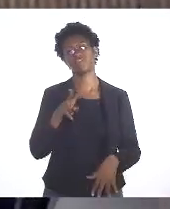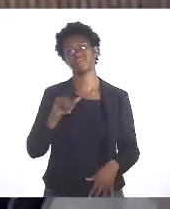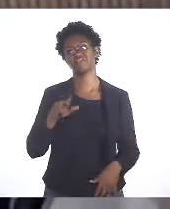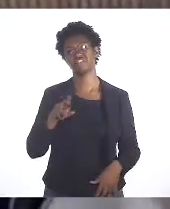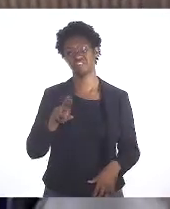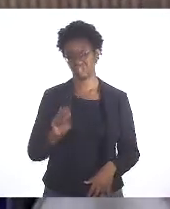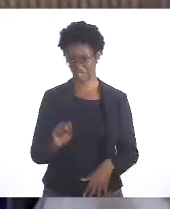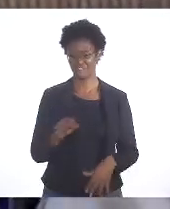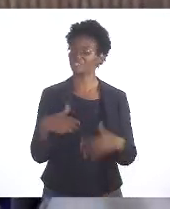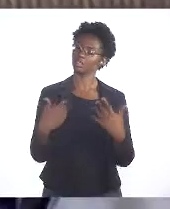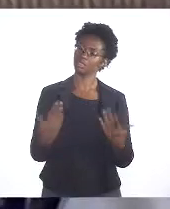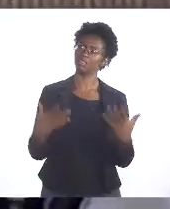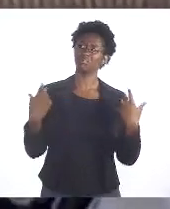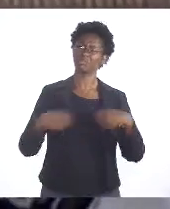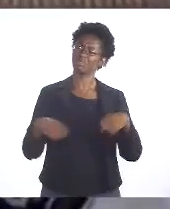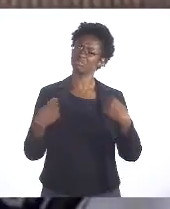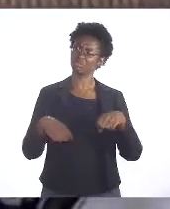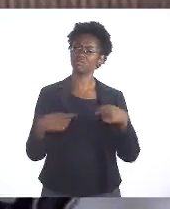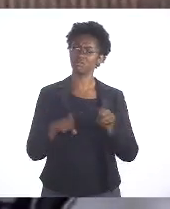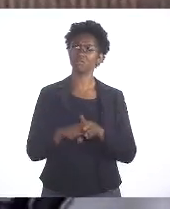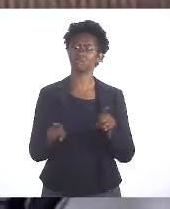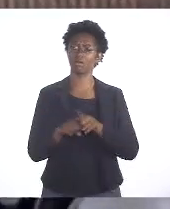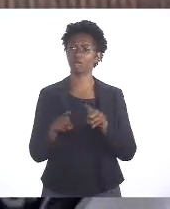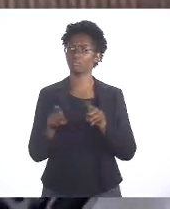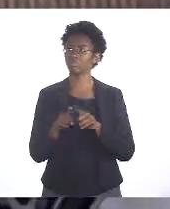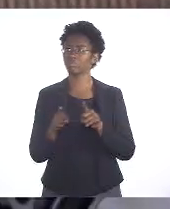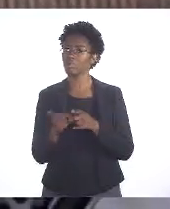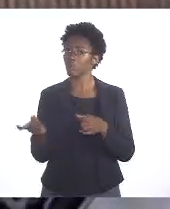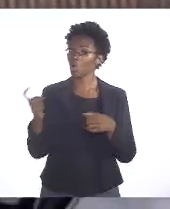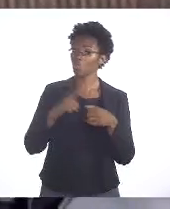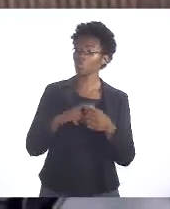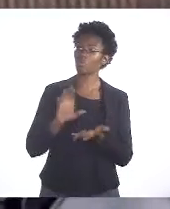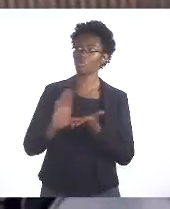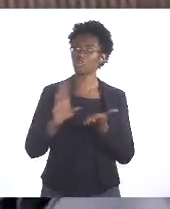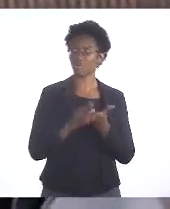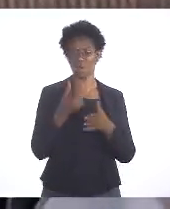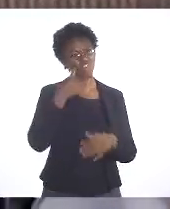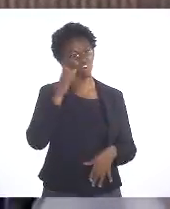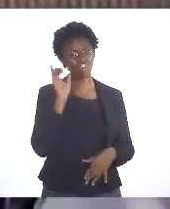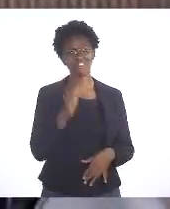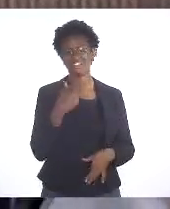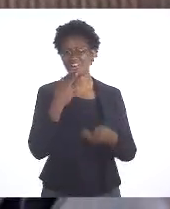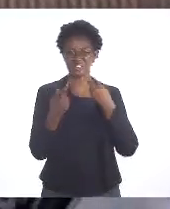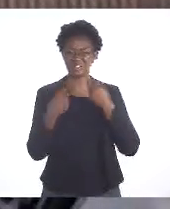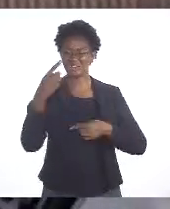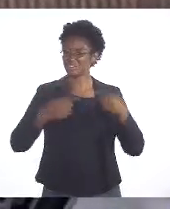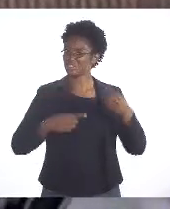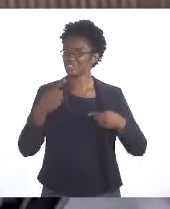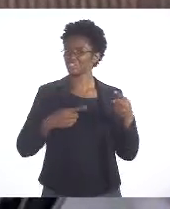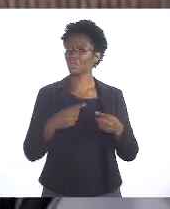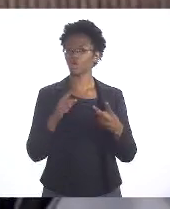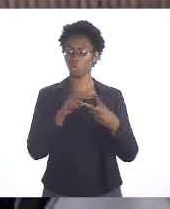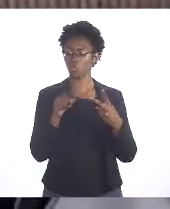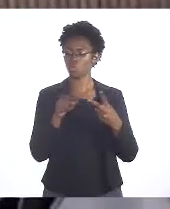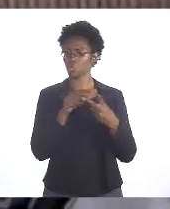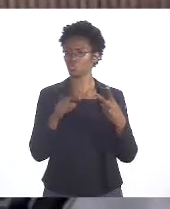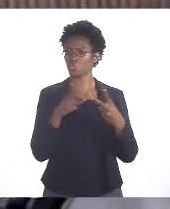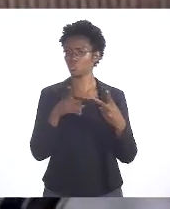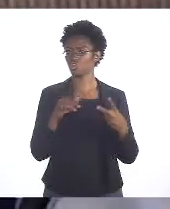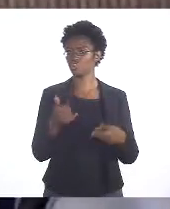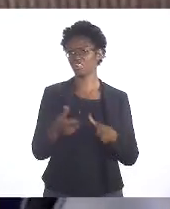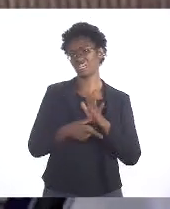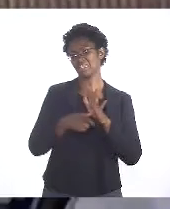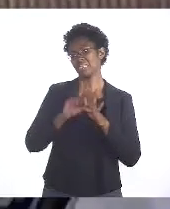gente precisa retomar os investimentos. Ontem a gente falou sobre isso na discussão, né, nos 2 dias anteriores, terça e